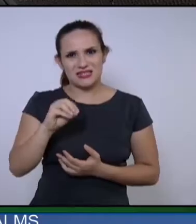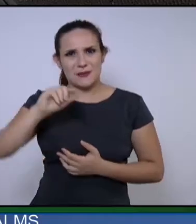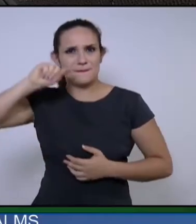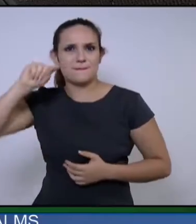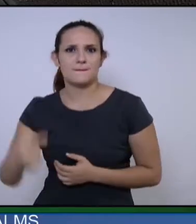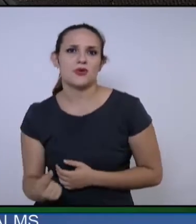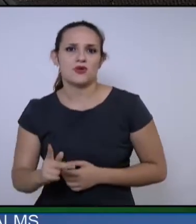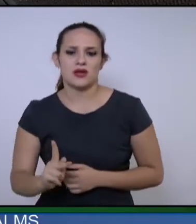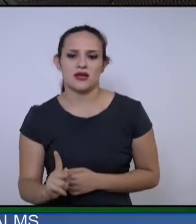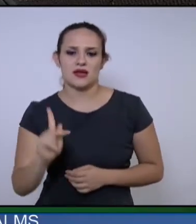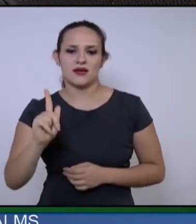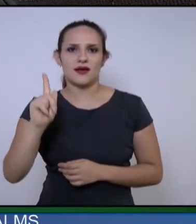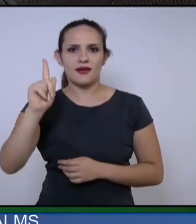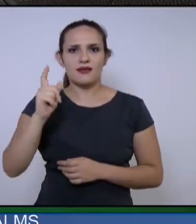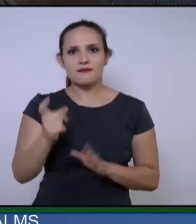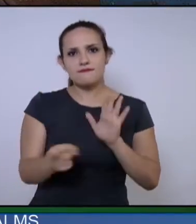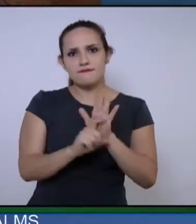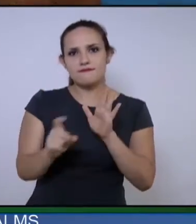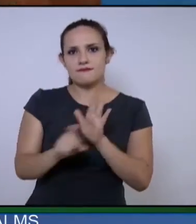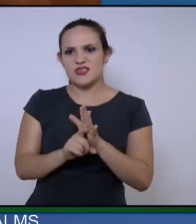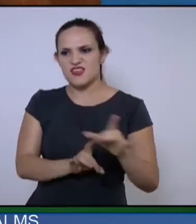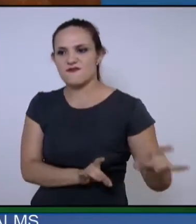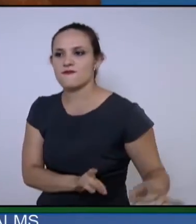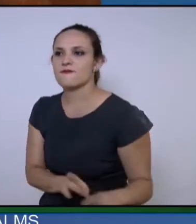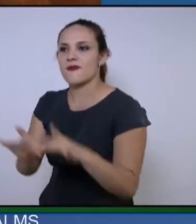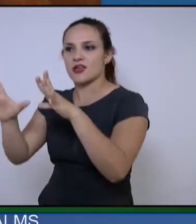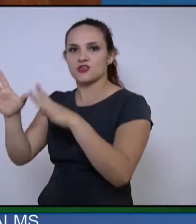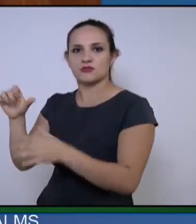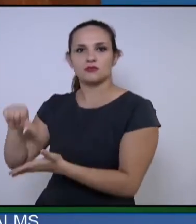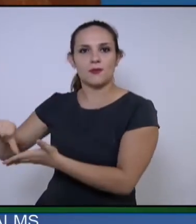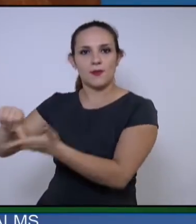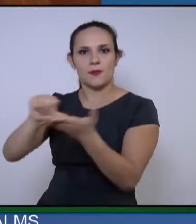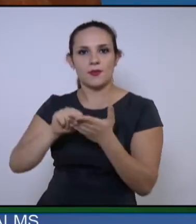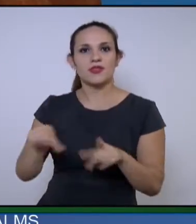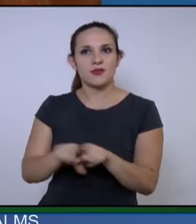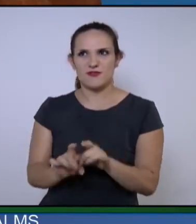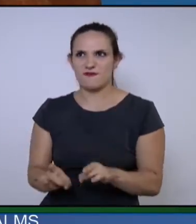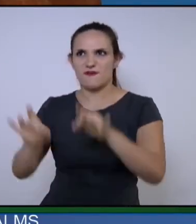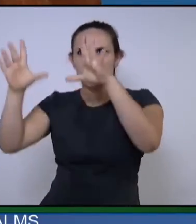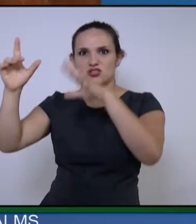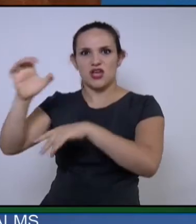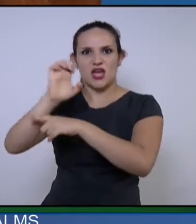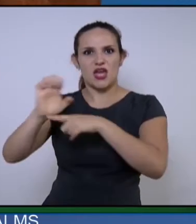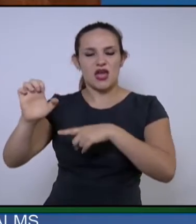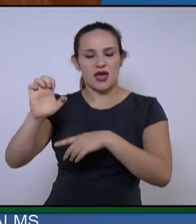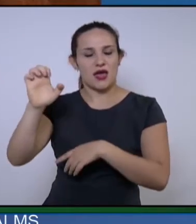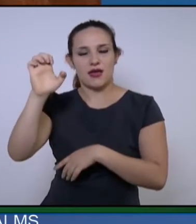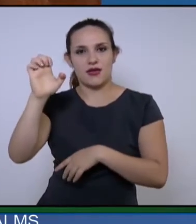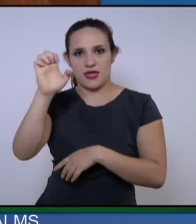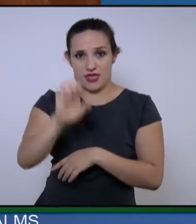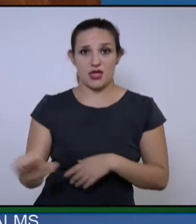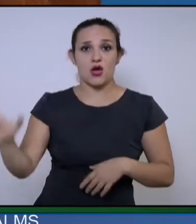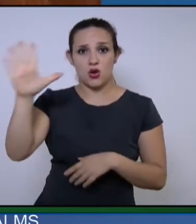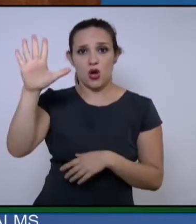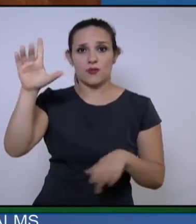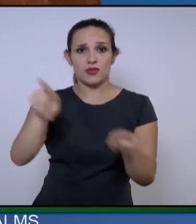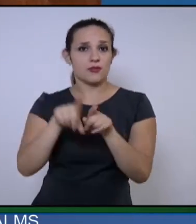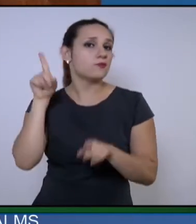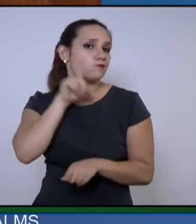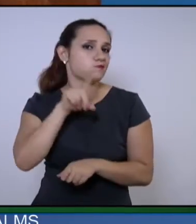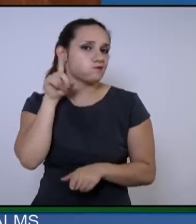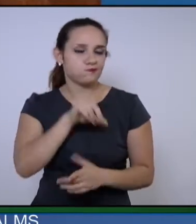drogas que se destinavam aos grandes centros consumidores brasileiros, à Europa e Estados Unidos. A polícia do Mato Grosso do